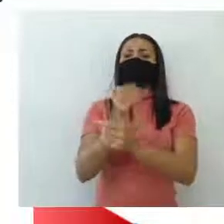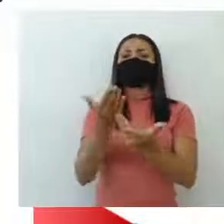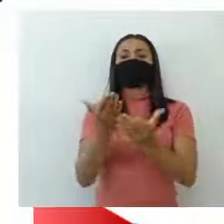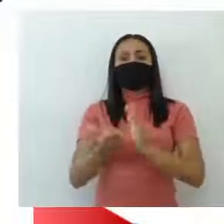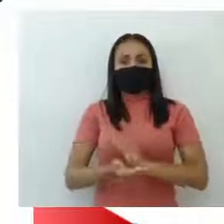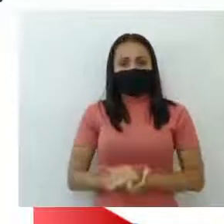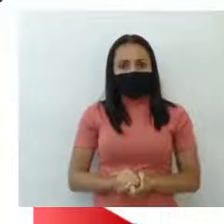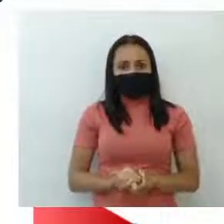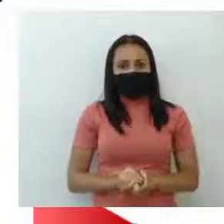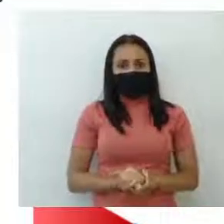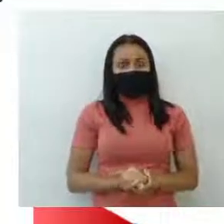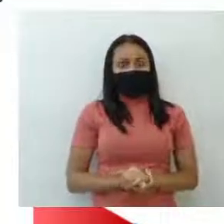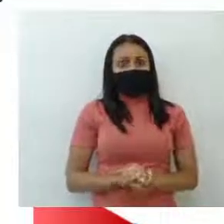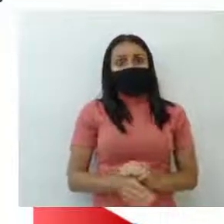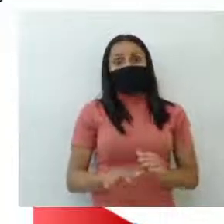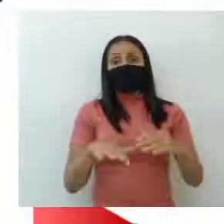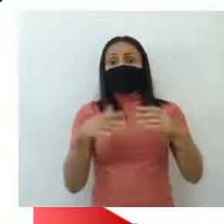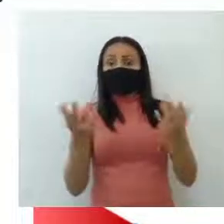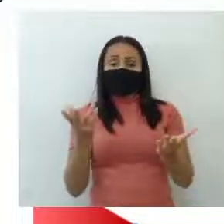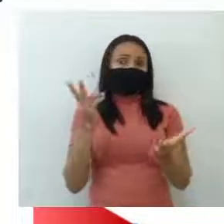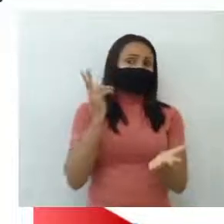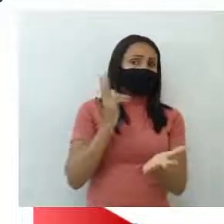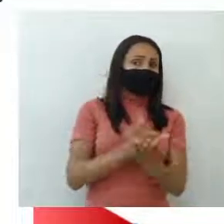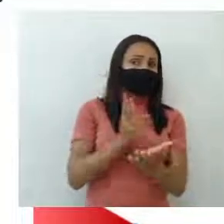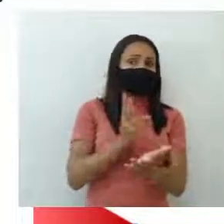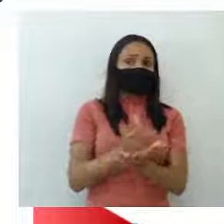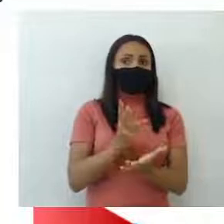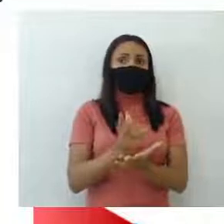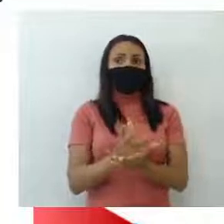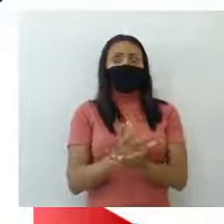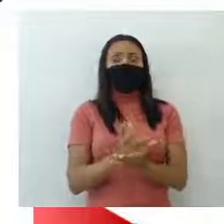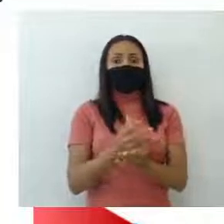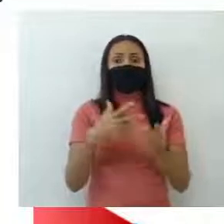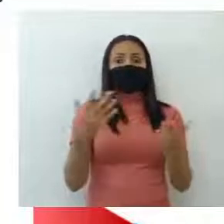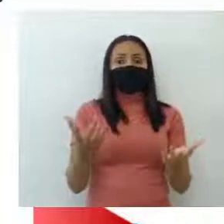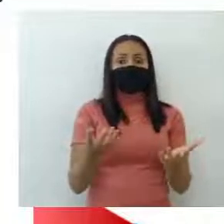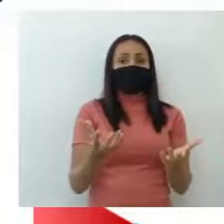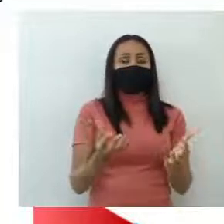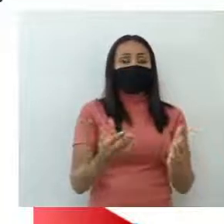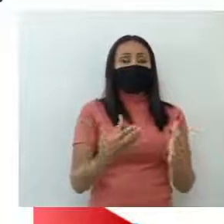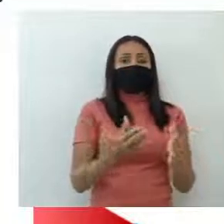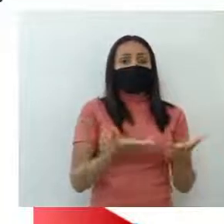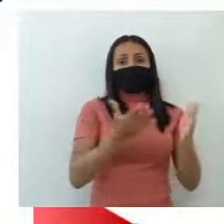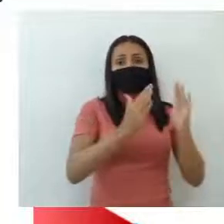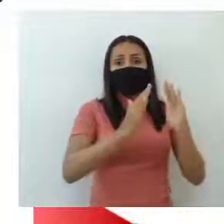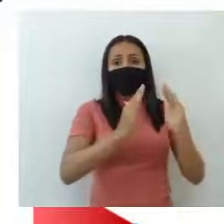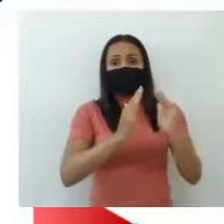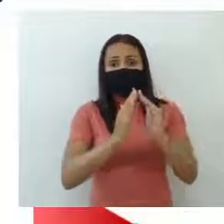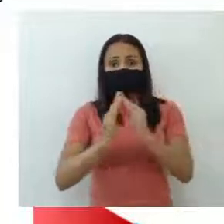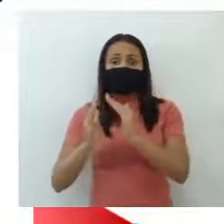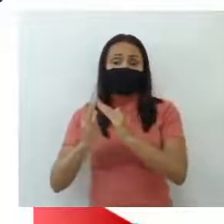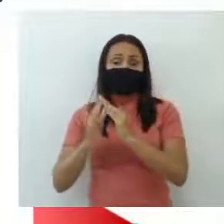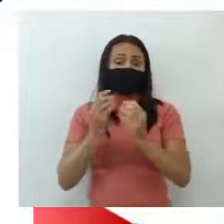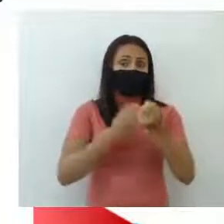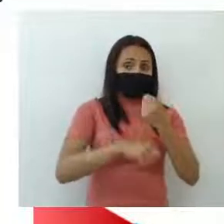realidade, eles eram mantidos em barracões pelos comerciantes locais. tanto